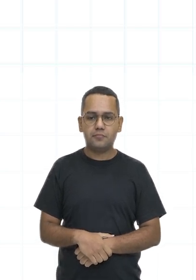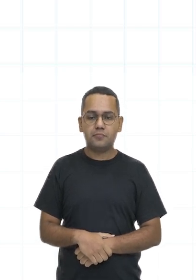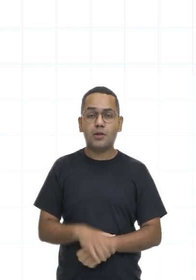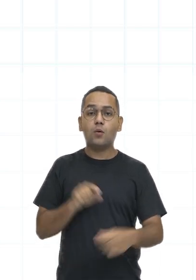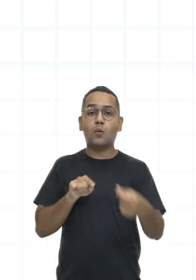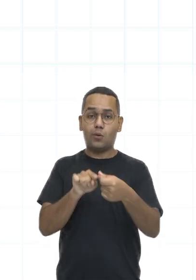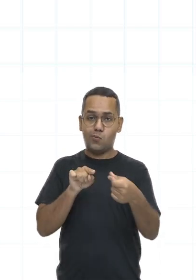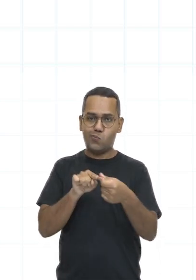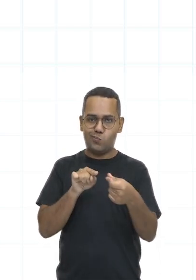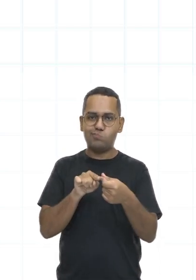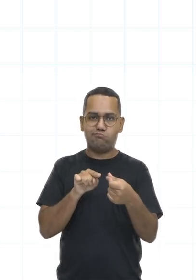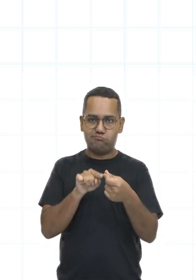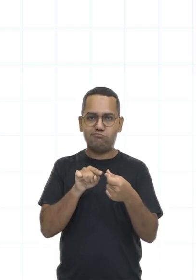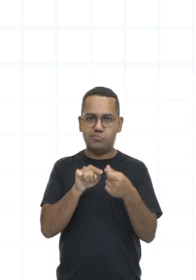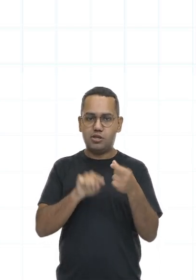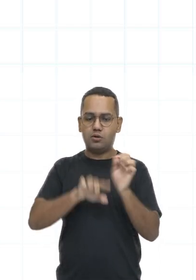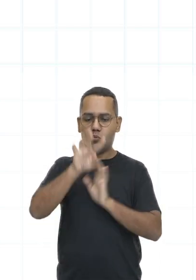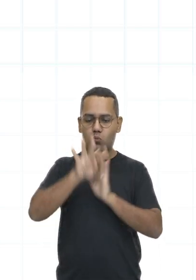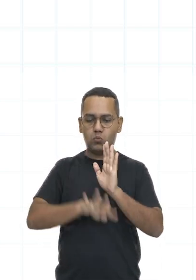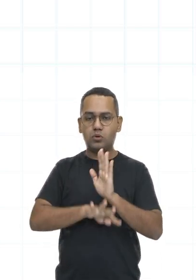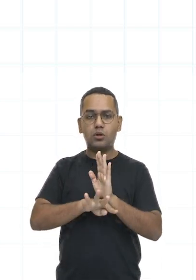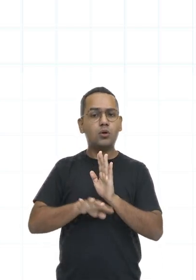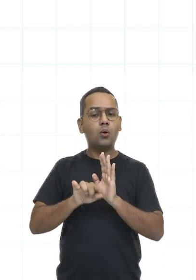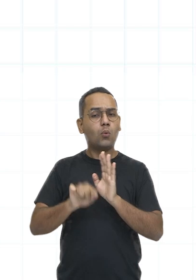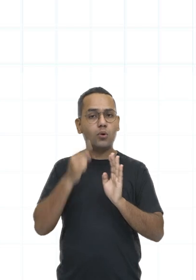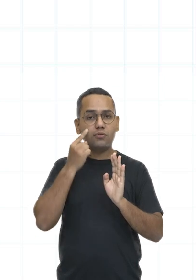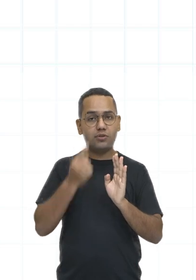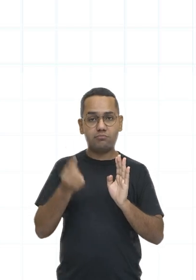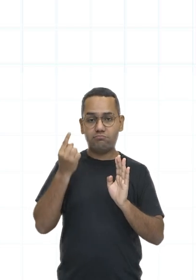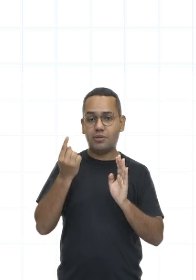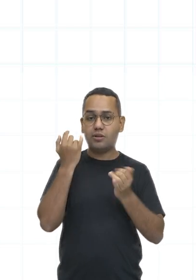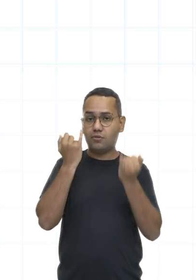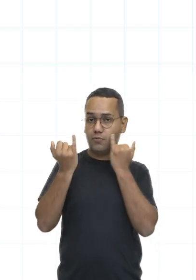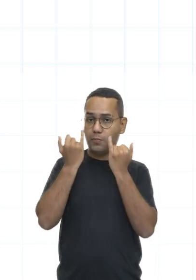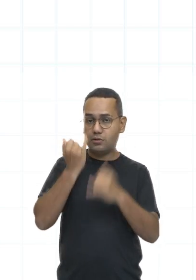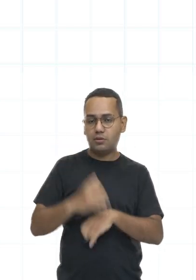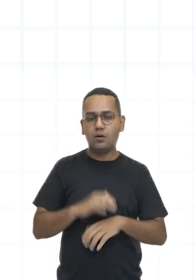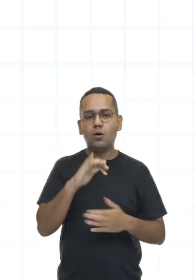desse texto, certo? O que mais nós podemos colocar sobre